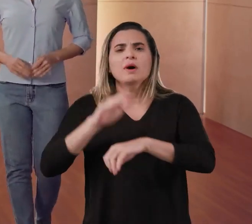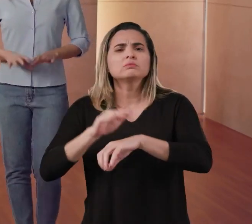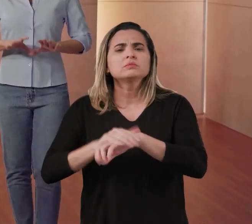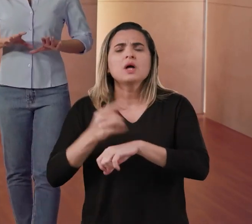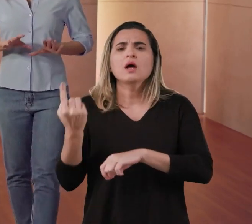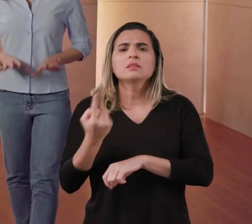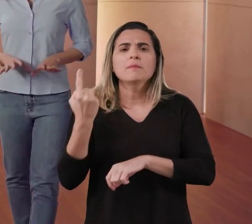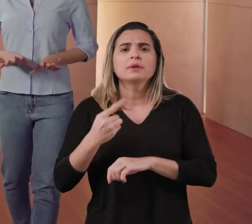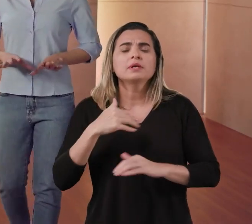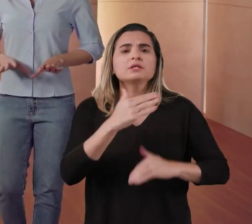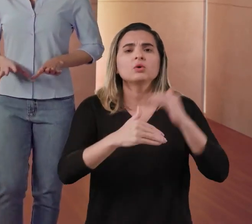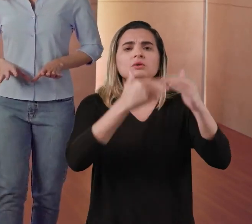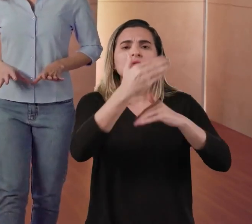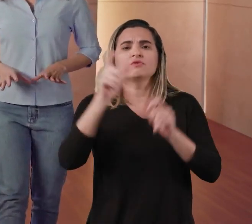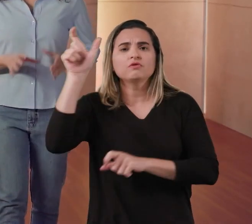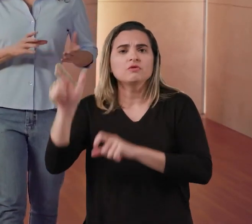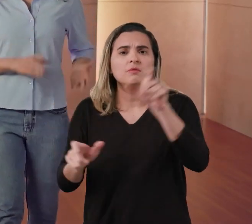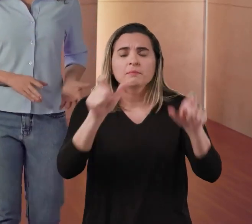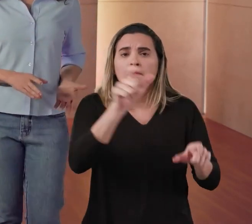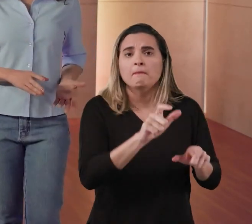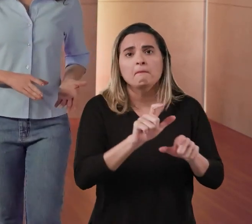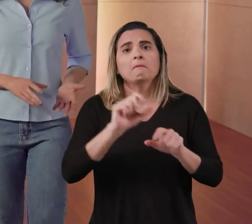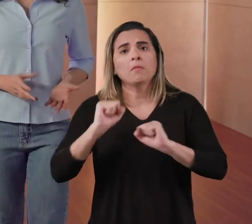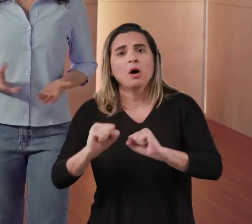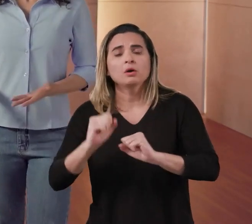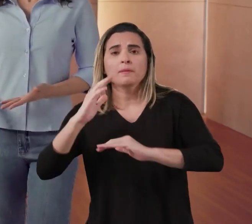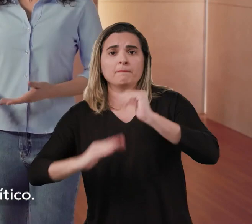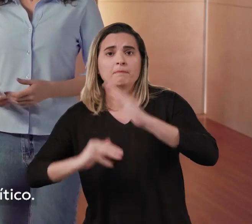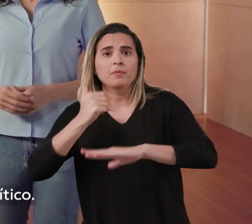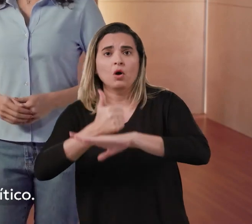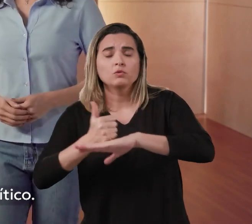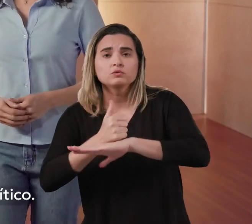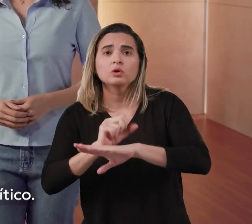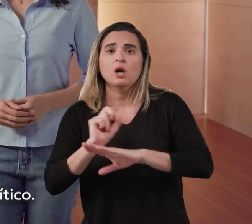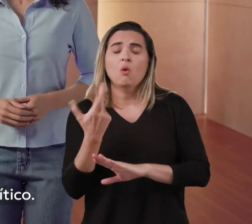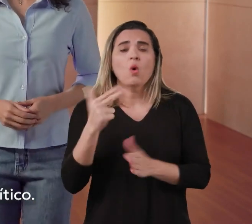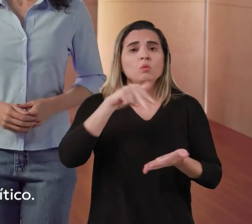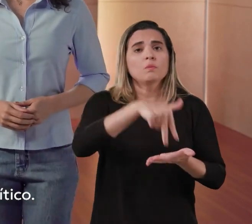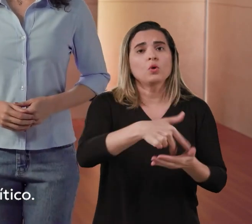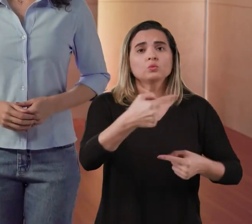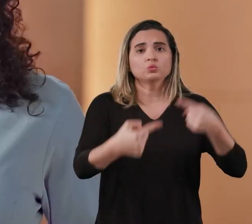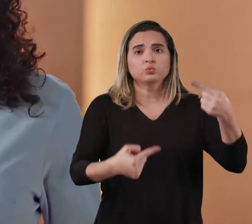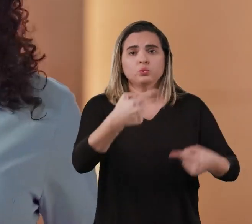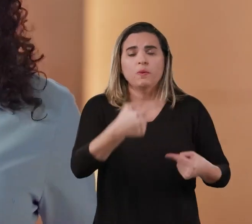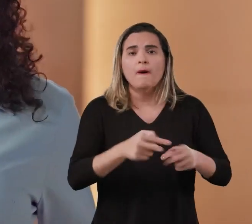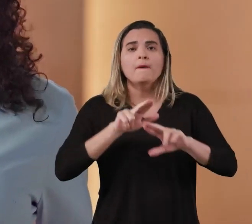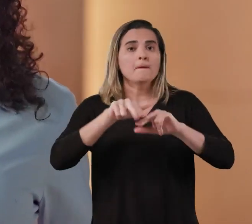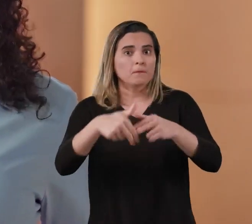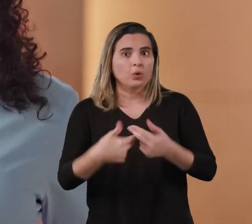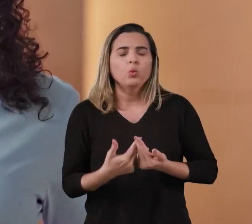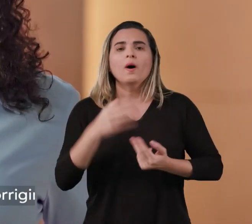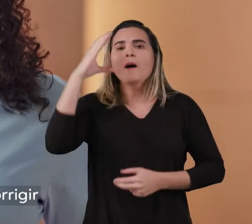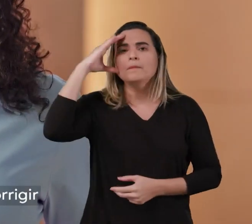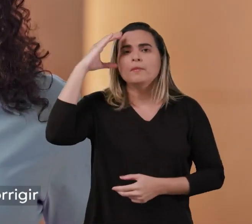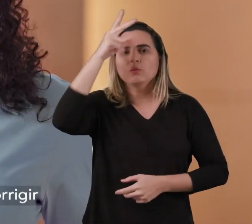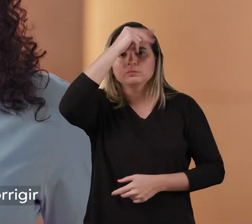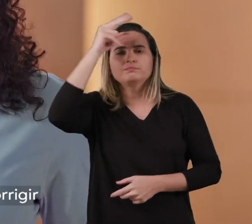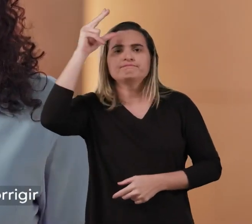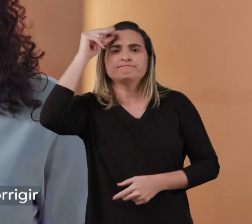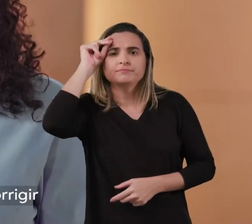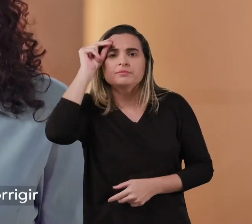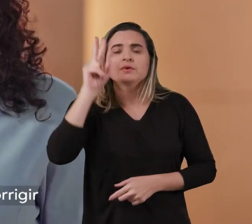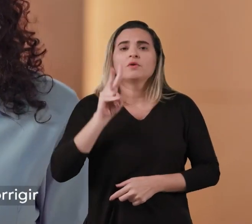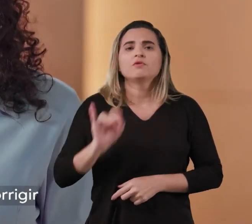independência e o crescimento das pessoas na vida profissional e também no posicionamento político. Por isso, Paulinho Prefeito